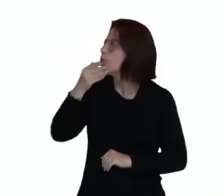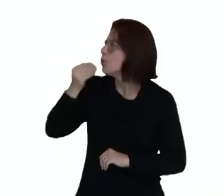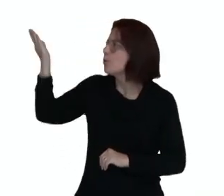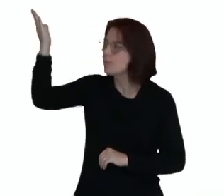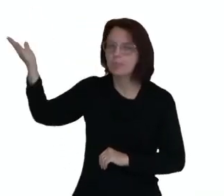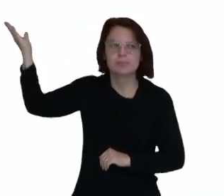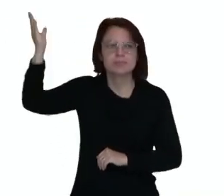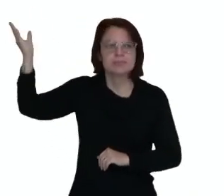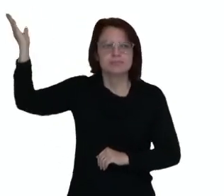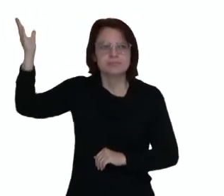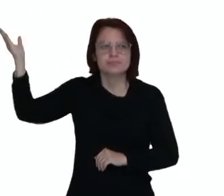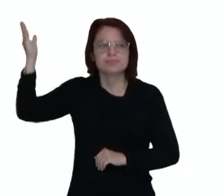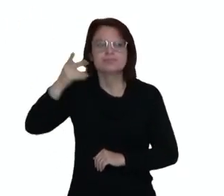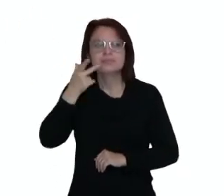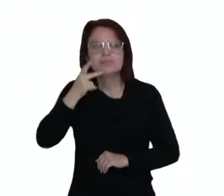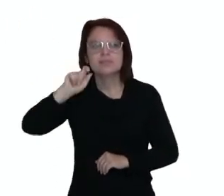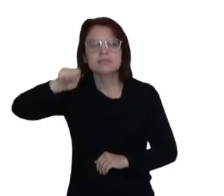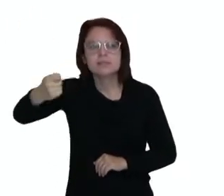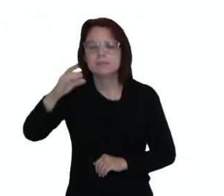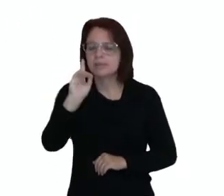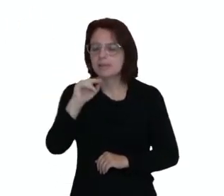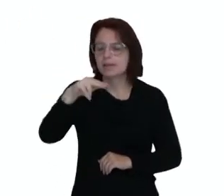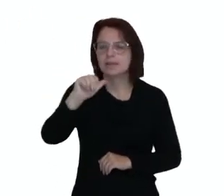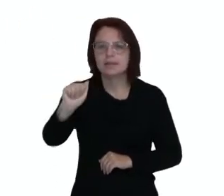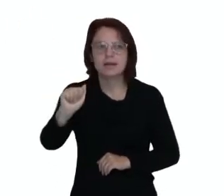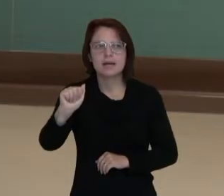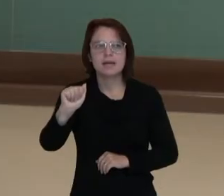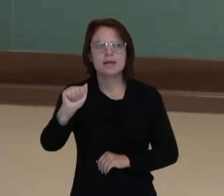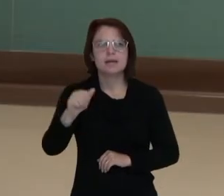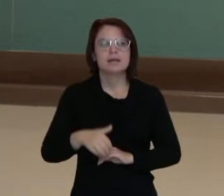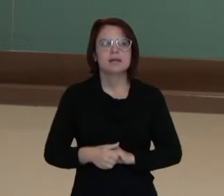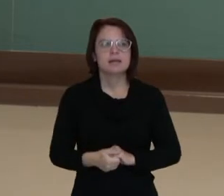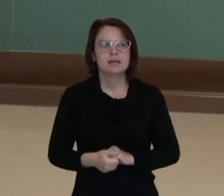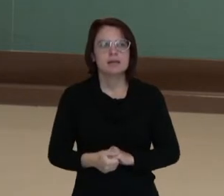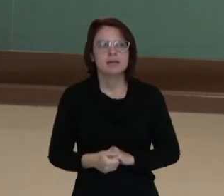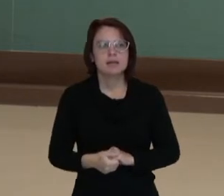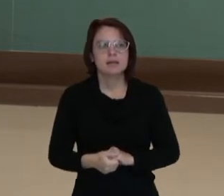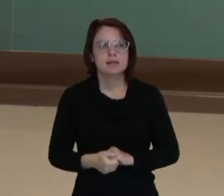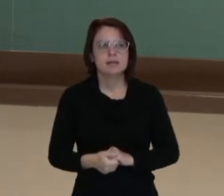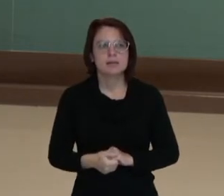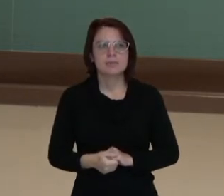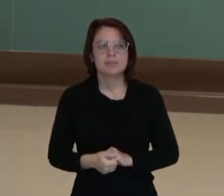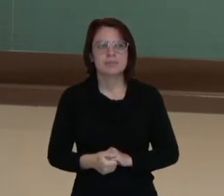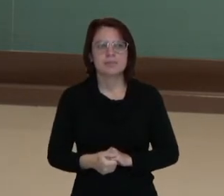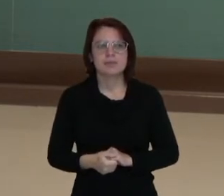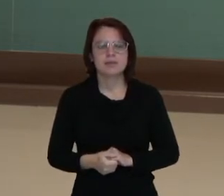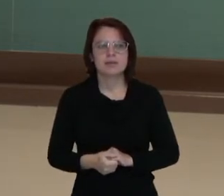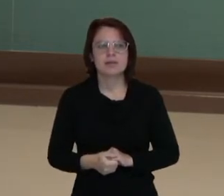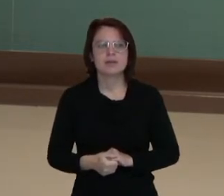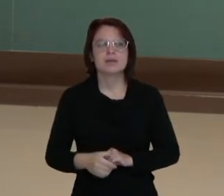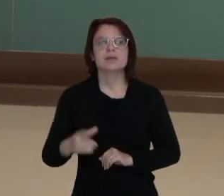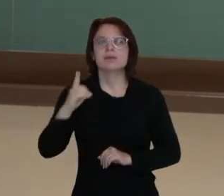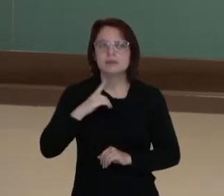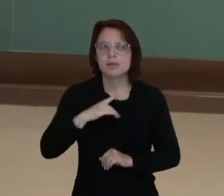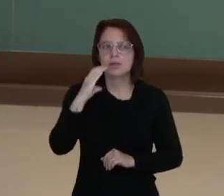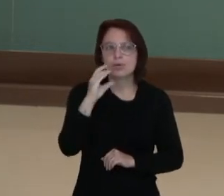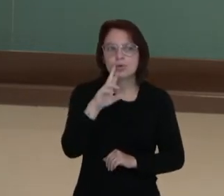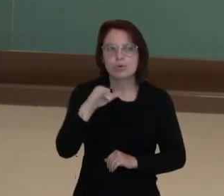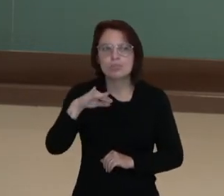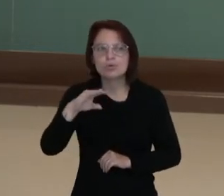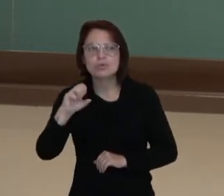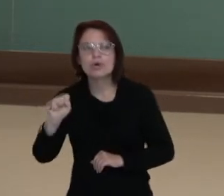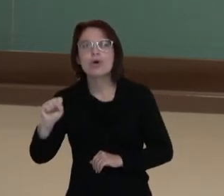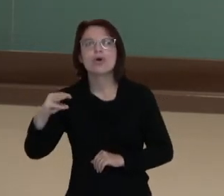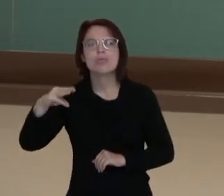e Rosalind, que falaram sobre o DNA ser em dupla hélice. Tighe e Leva determinaram o número de cromossomos,